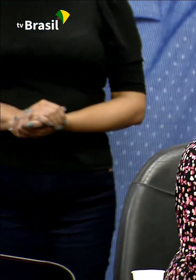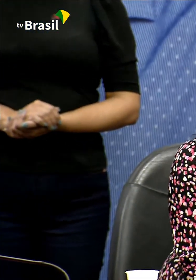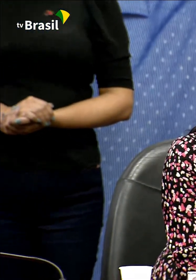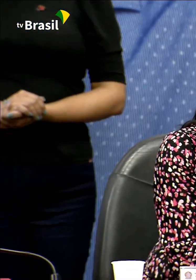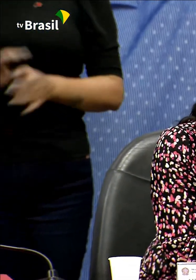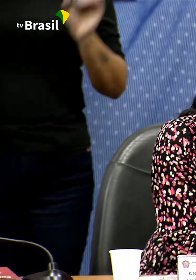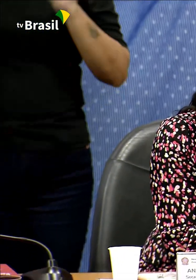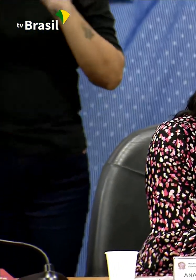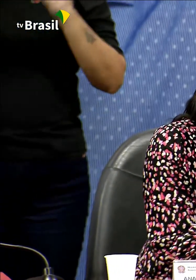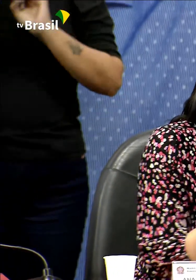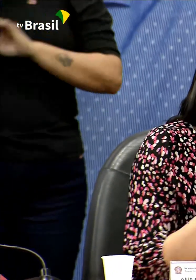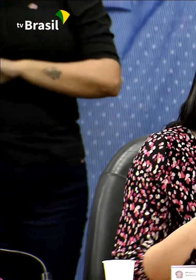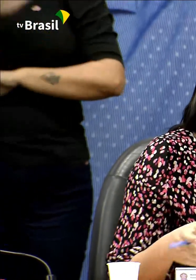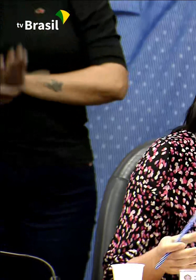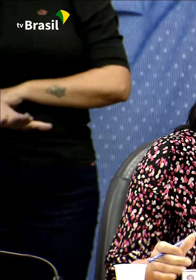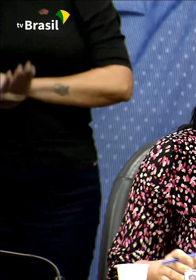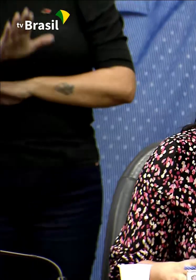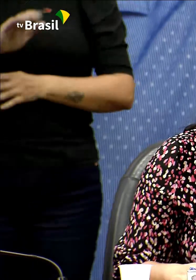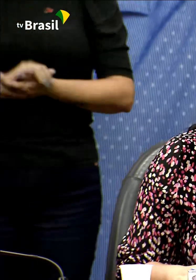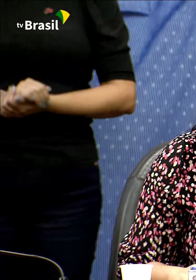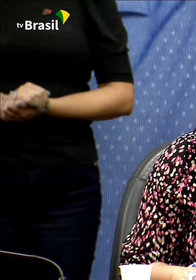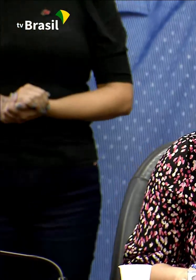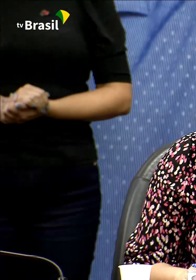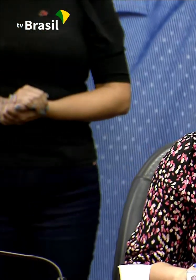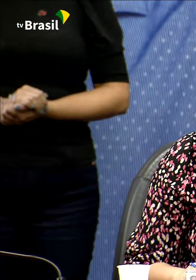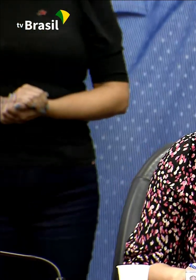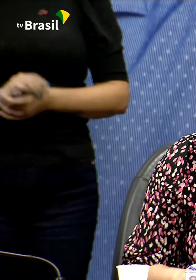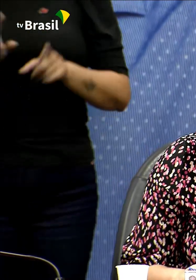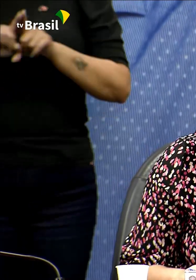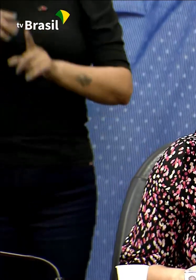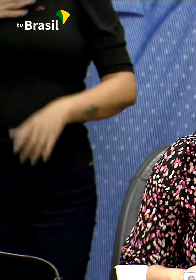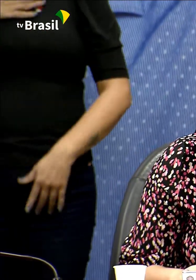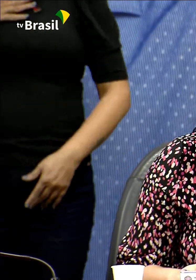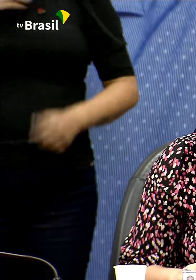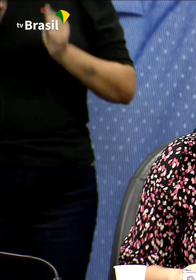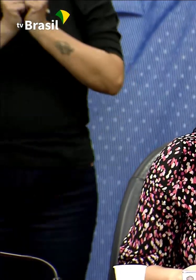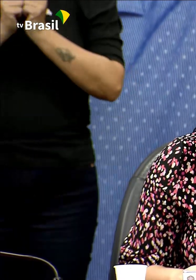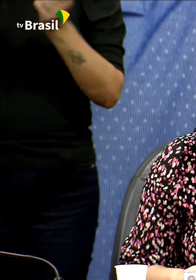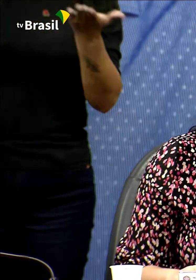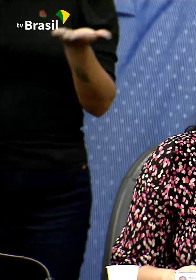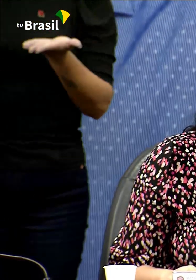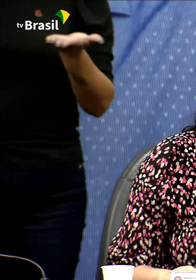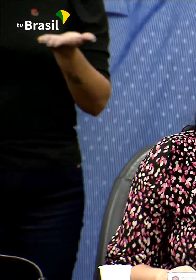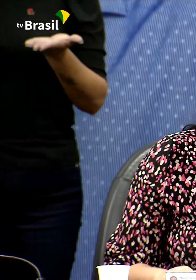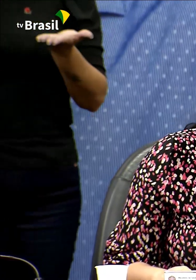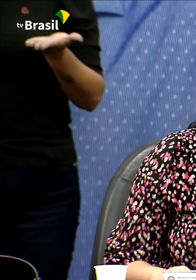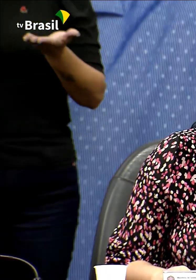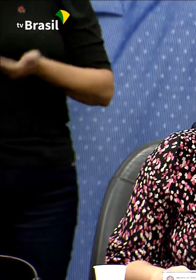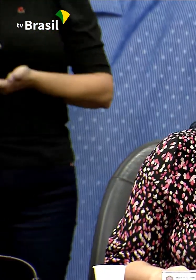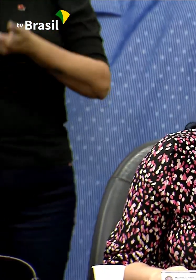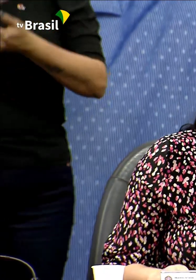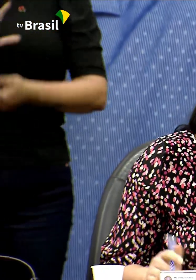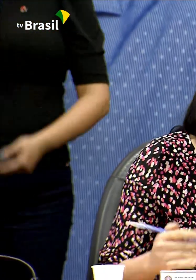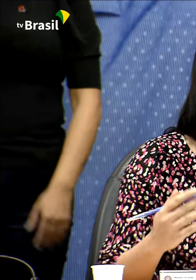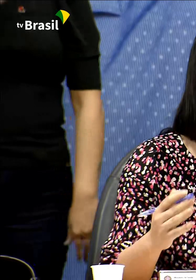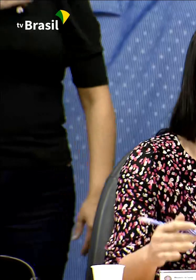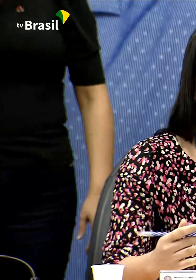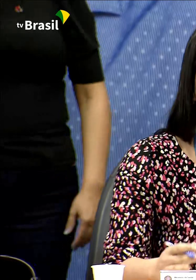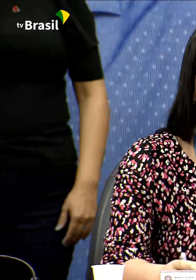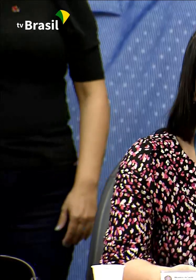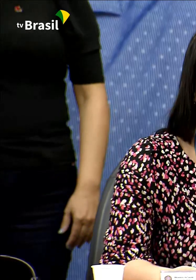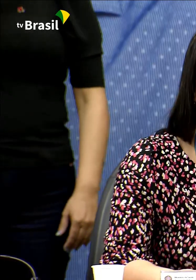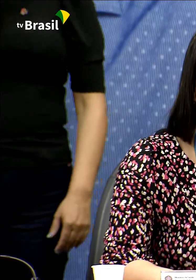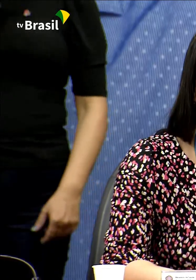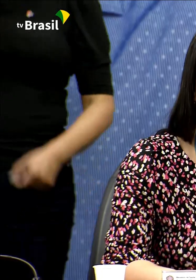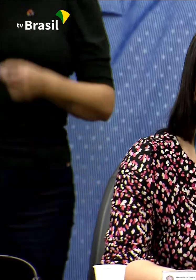Olá, bom dia, boa tarde, na verdade. Também é um prazer estar aqui com vocês hoje. O Conselho Nacional de Saúde tem feito